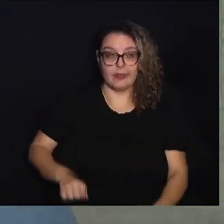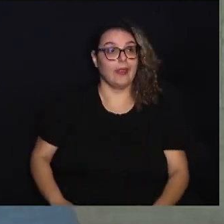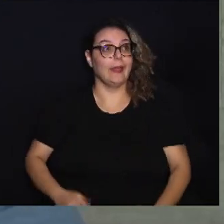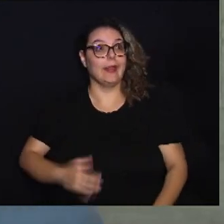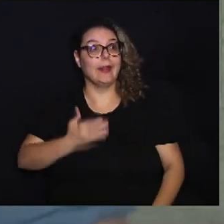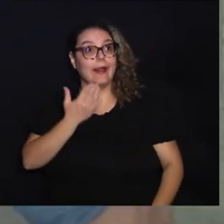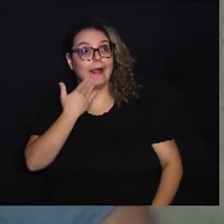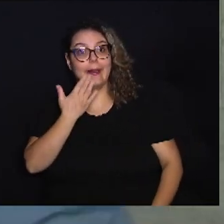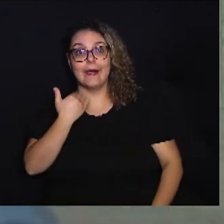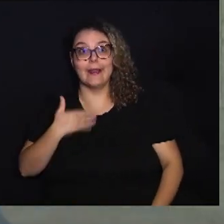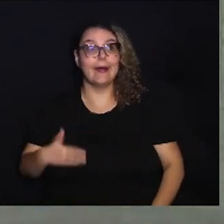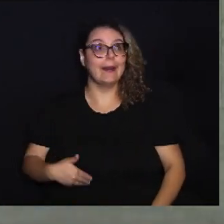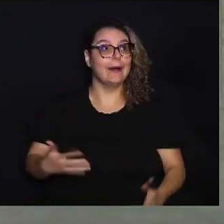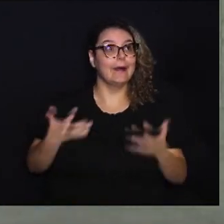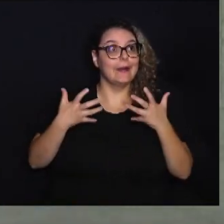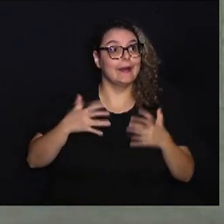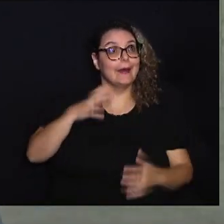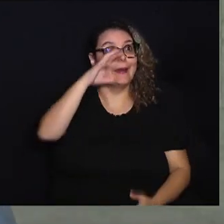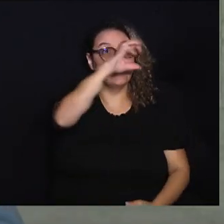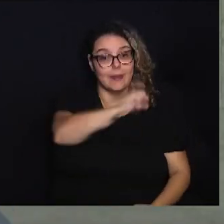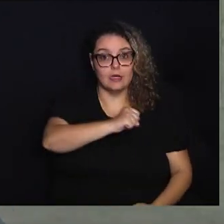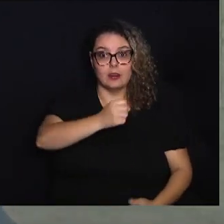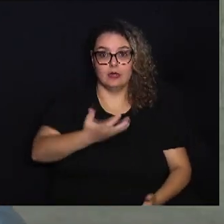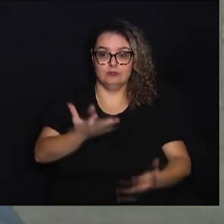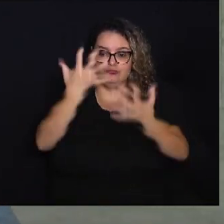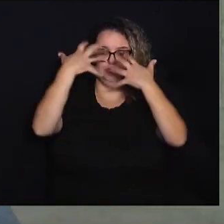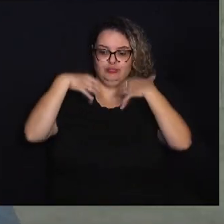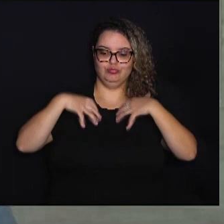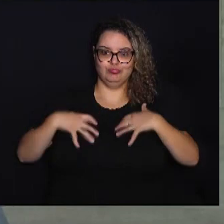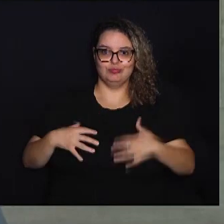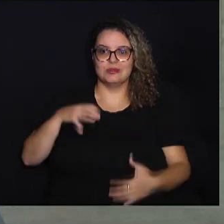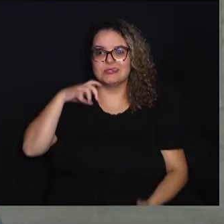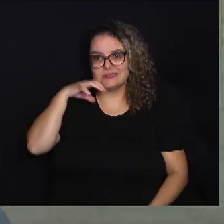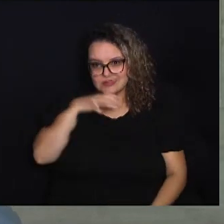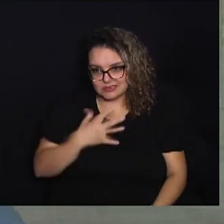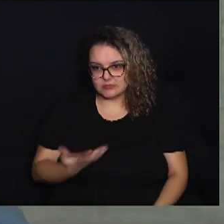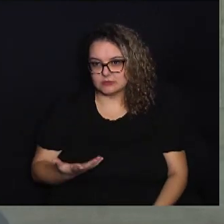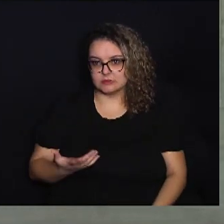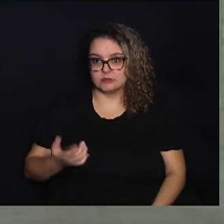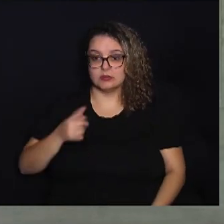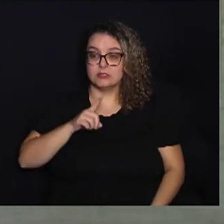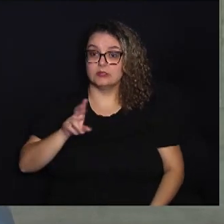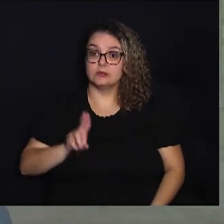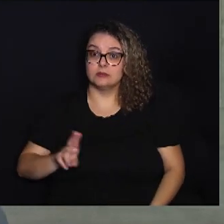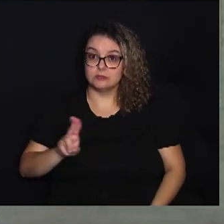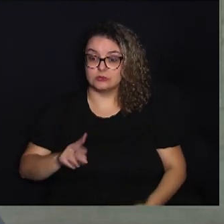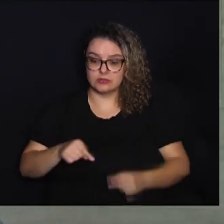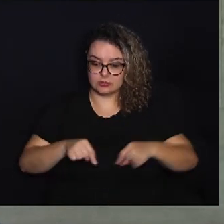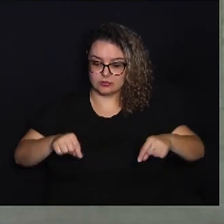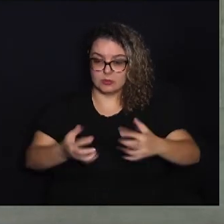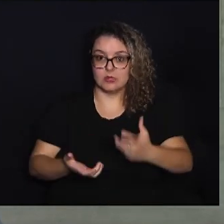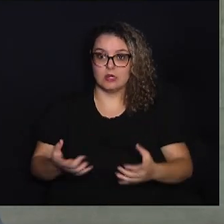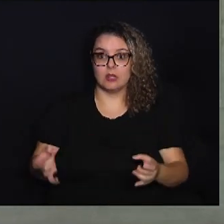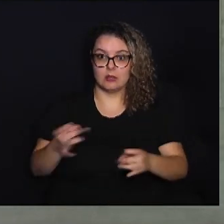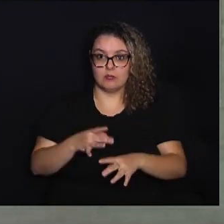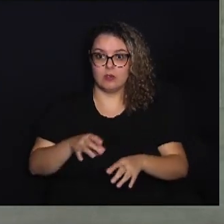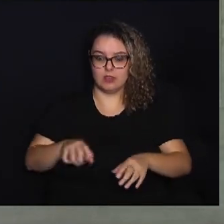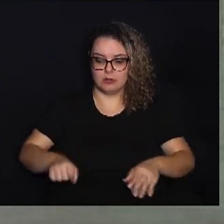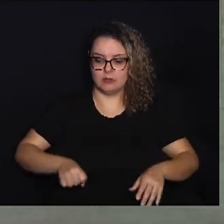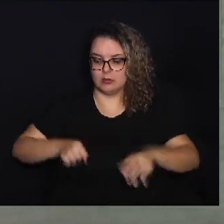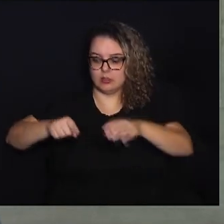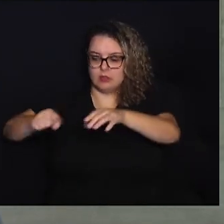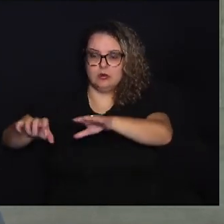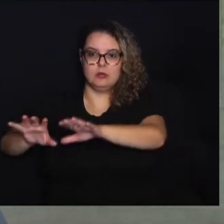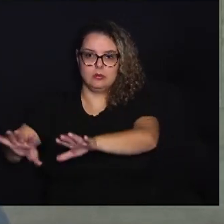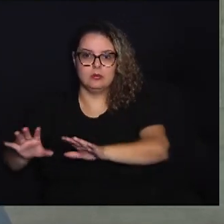fome ela vai pegar e vai tentar pegar lá então não tô usando o fogão Acabei de cozinhar tiro a panela Coloco